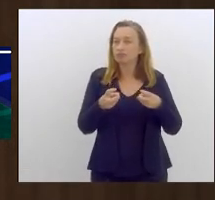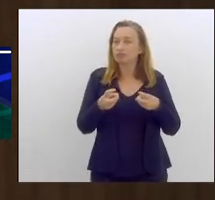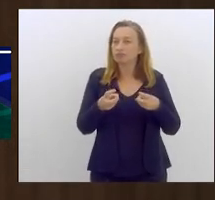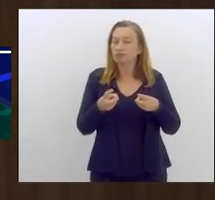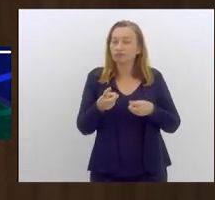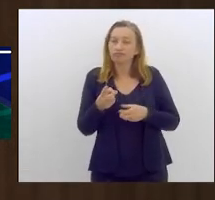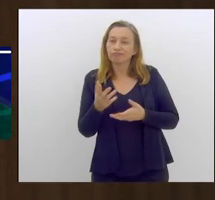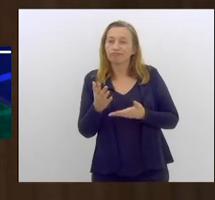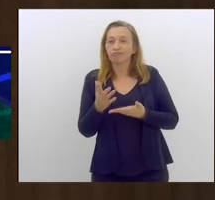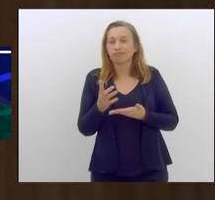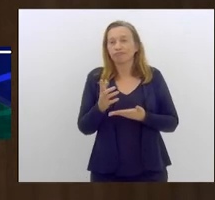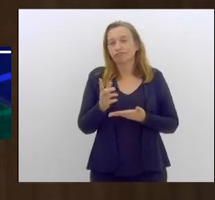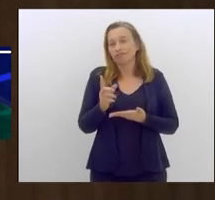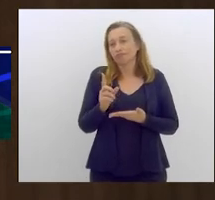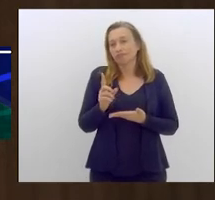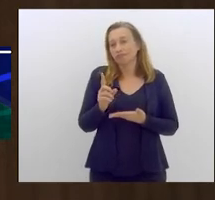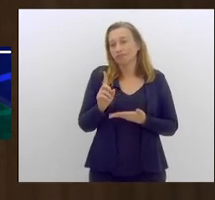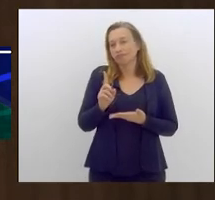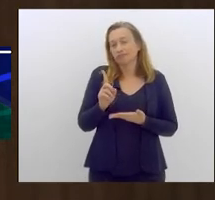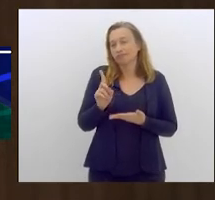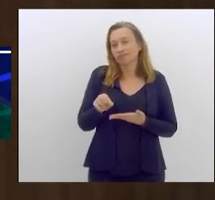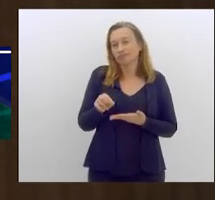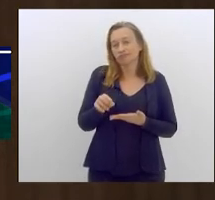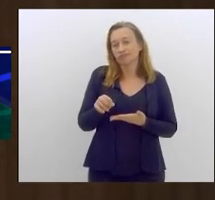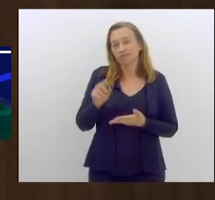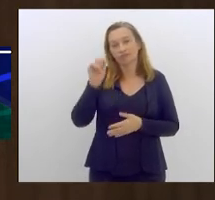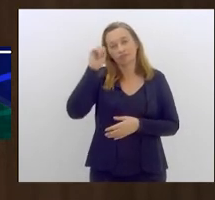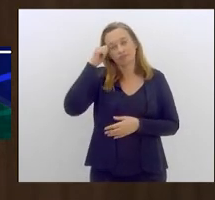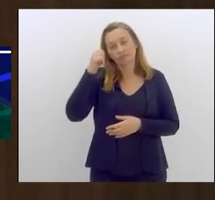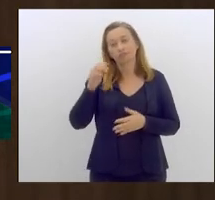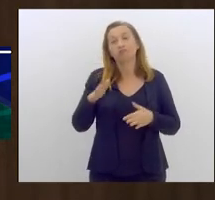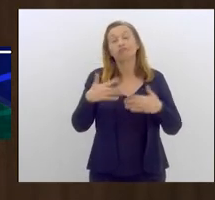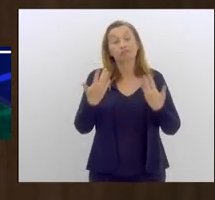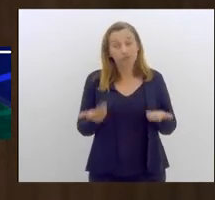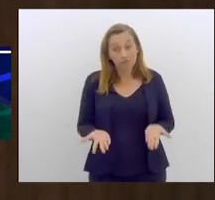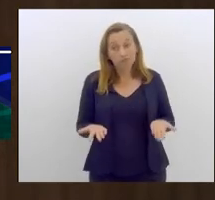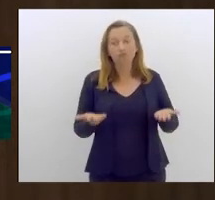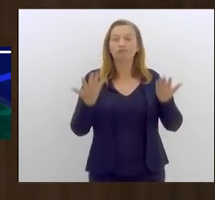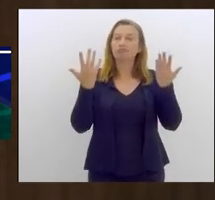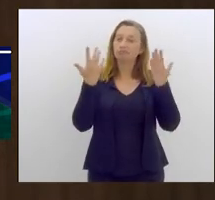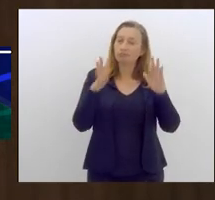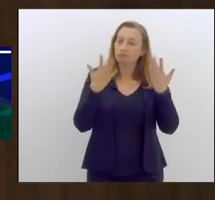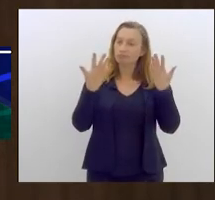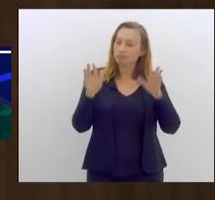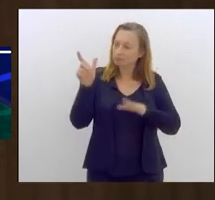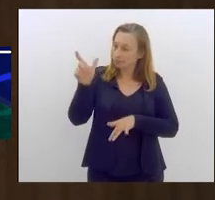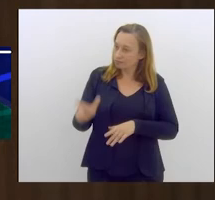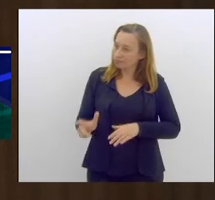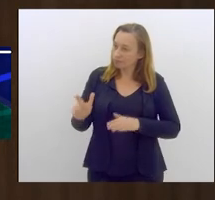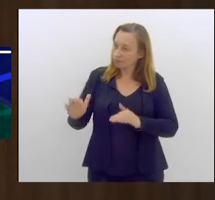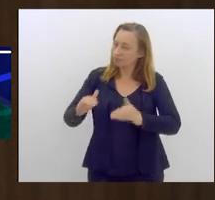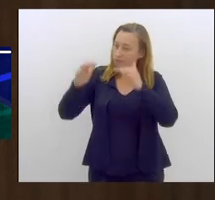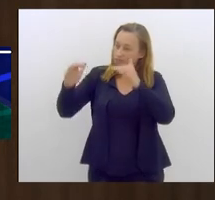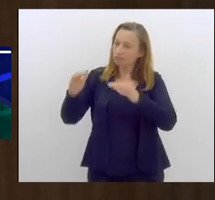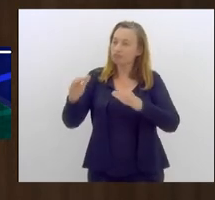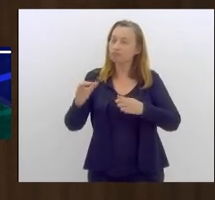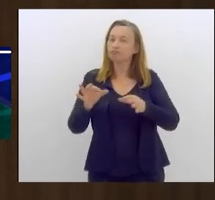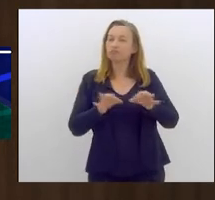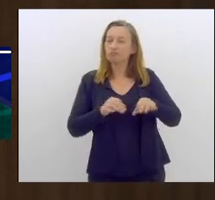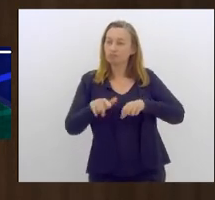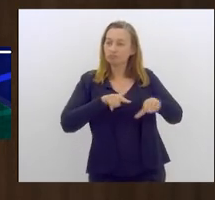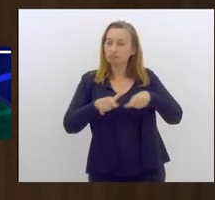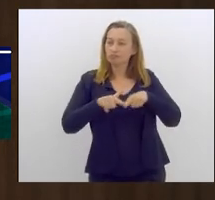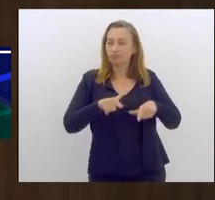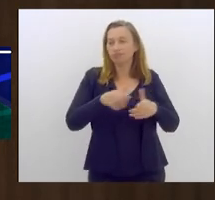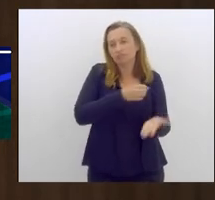nem sempre e não necessariamente o são. Então, parabenizar a Vossa Excelência, que vem de um trabalho de base, que vem